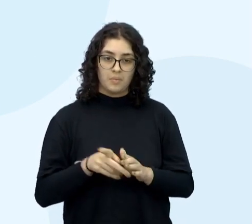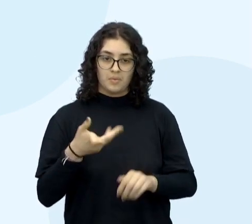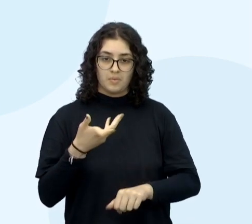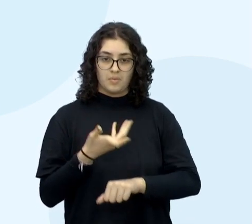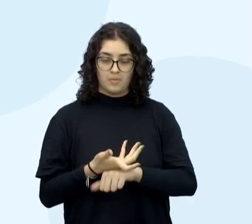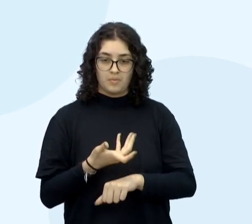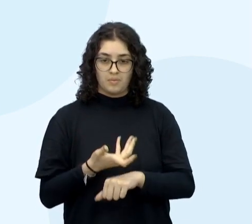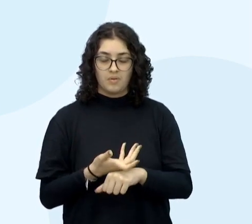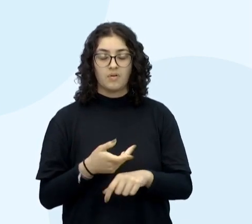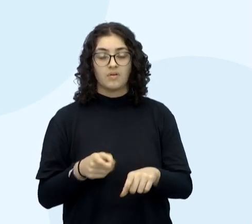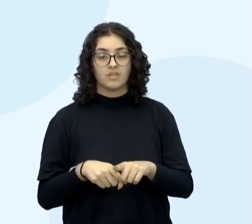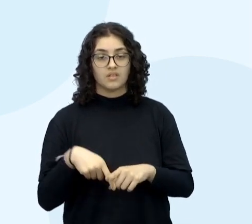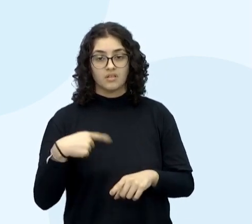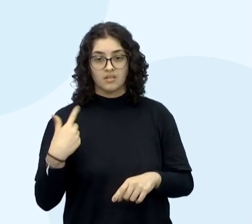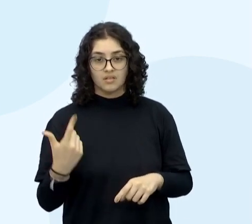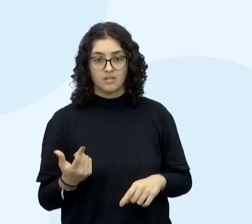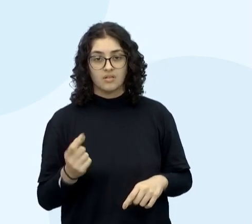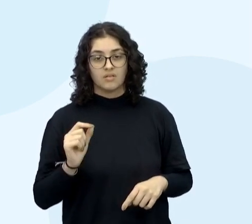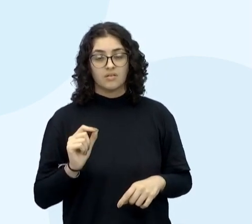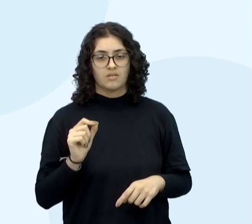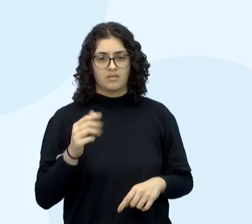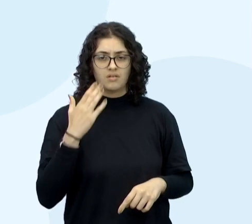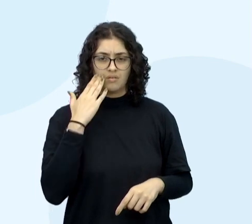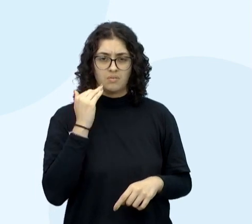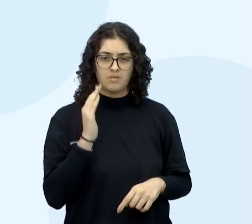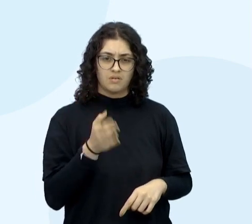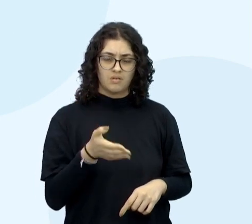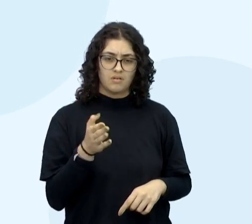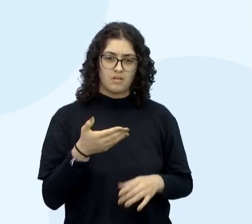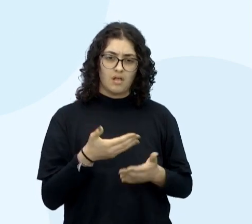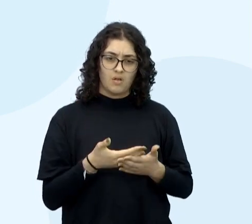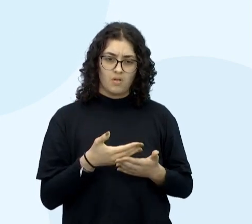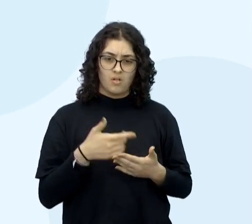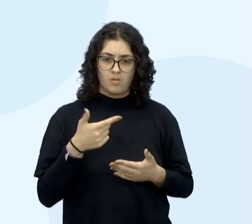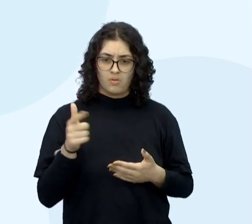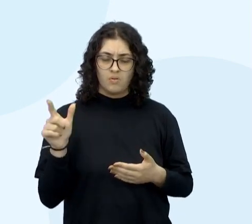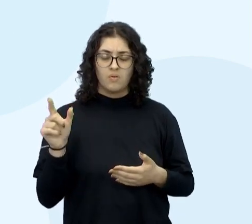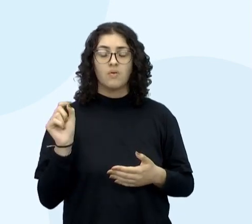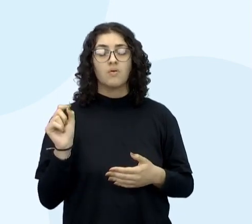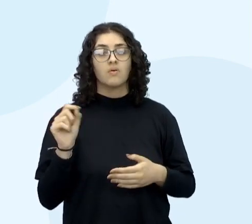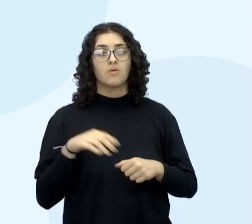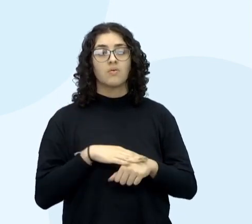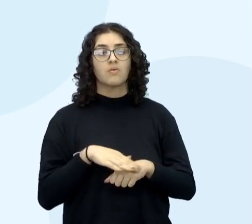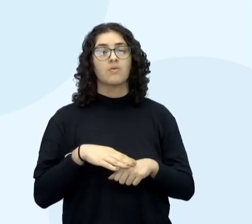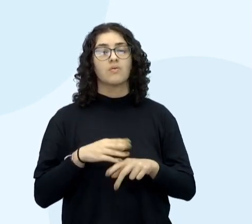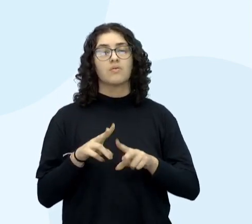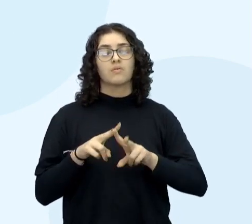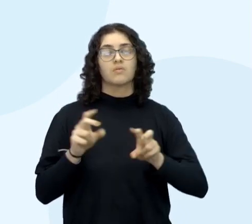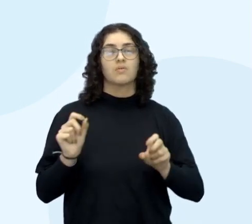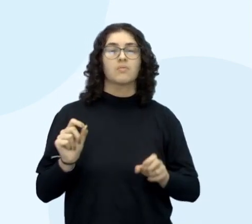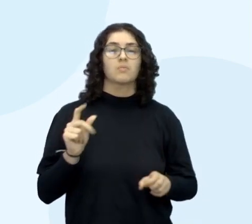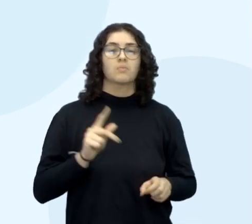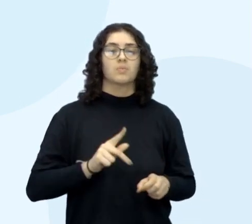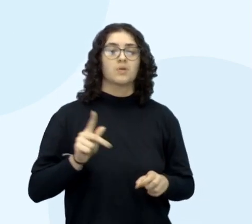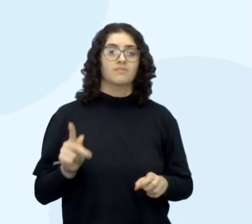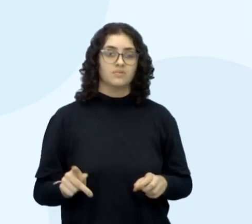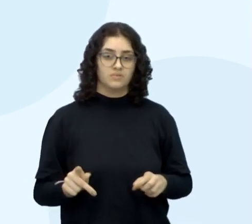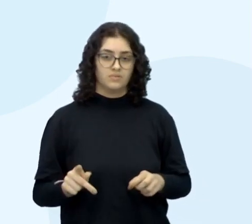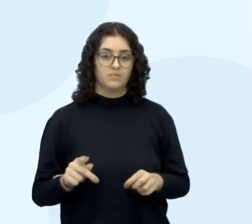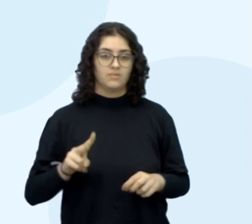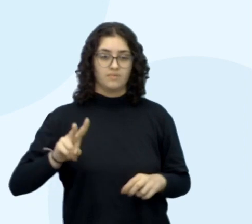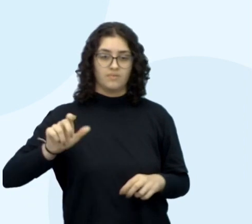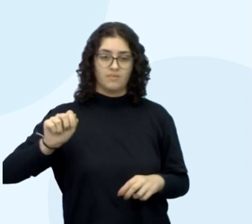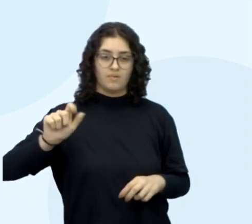componente. Na sequência, como você já sabe, na aula anterior, nós conversamos um pouquinho com o professor Valmir.